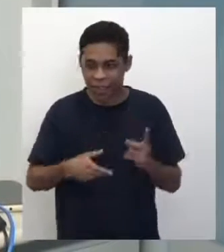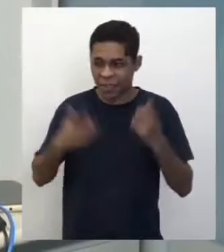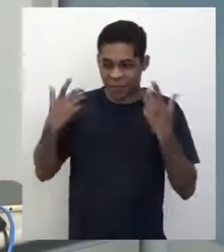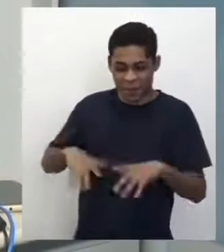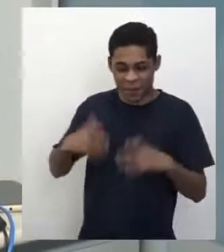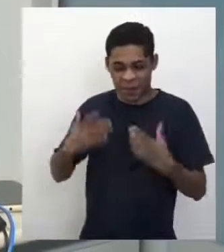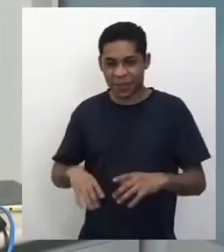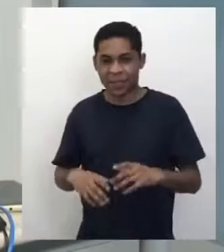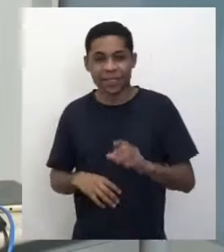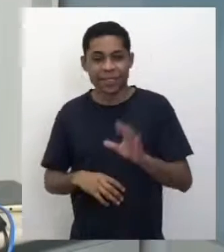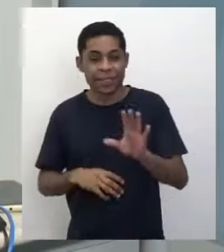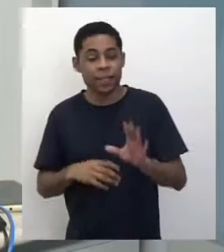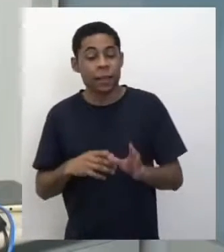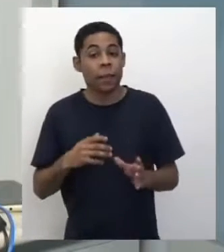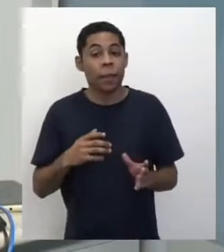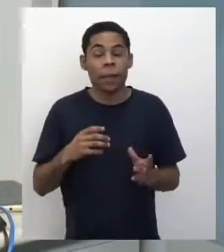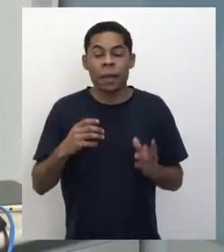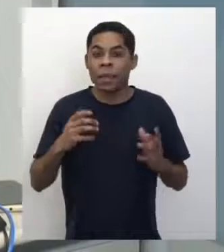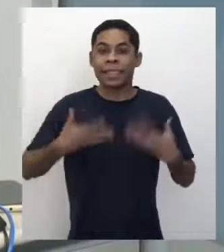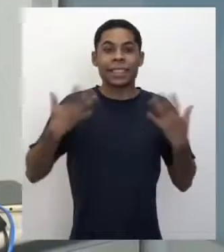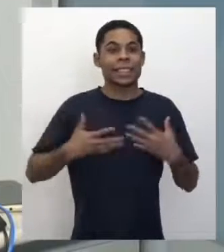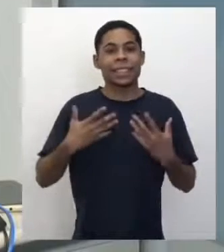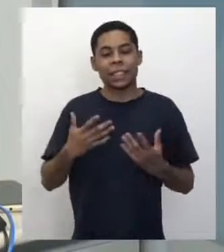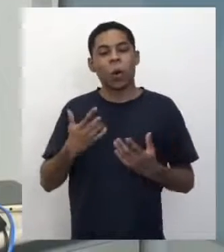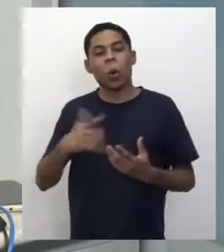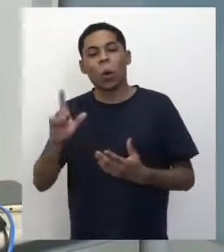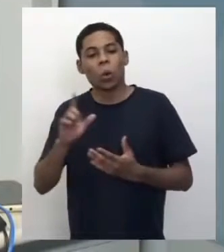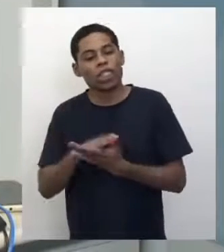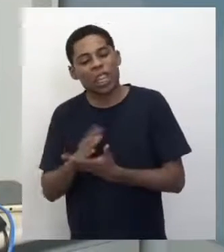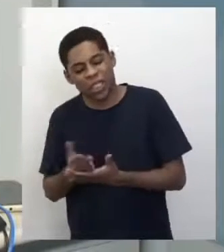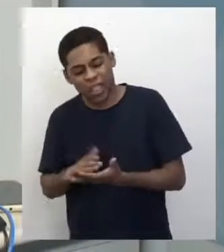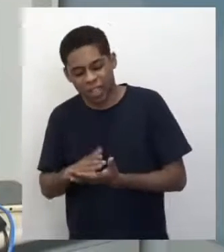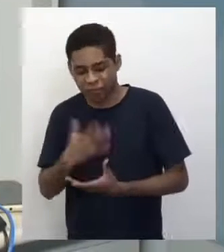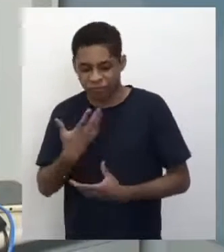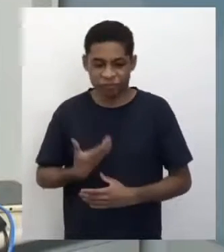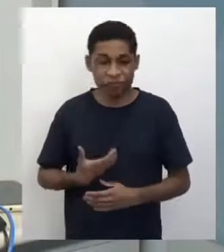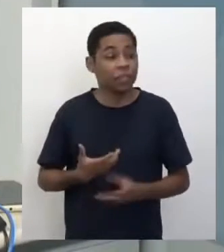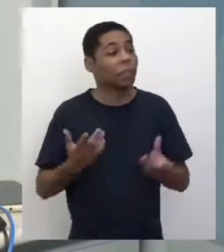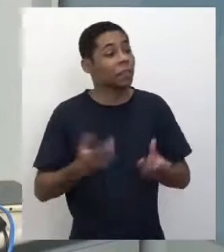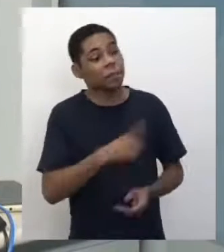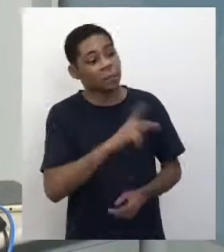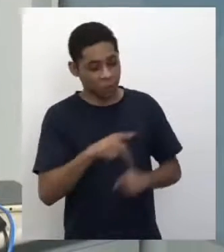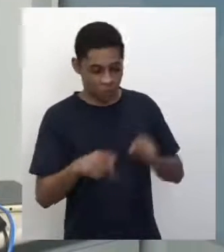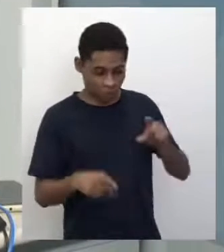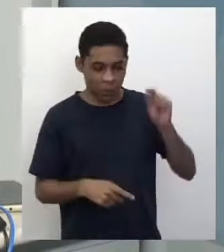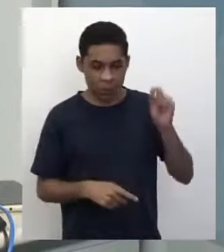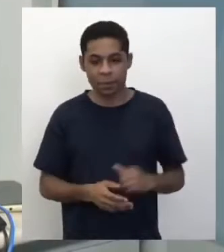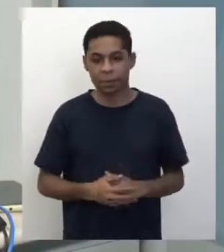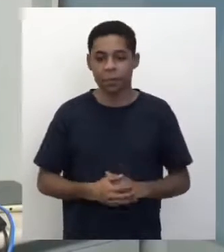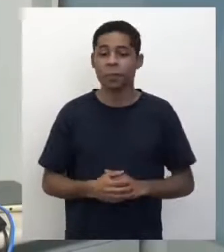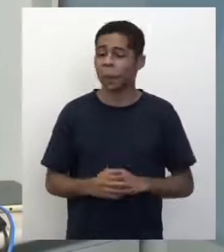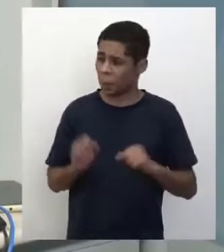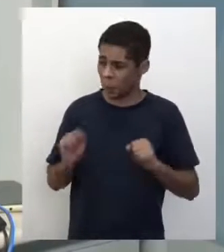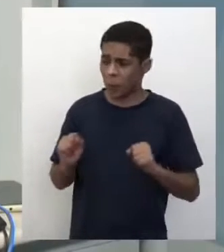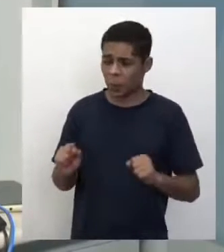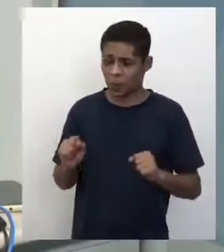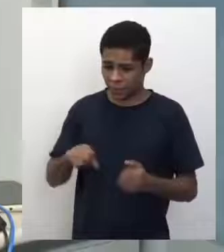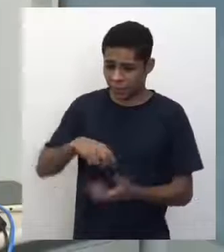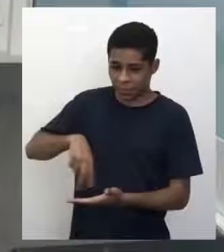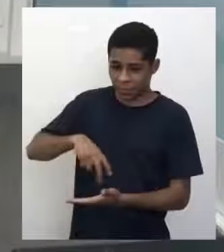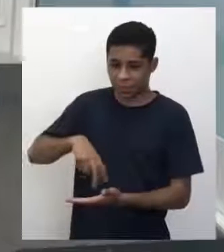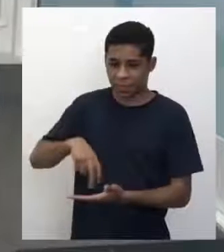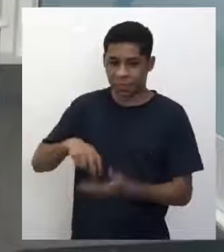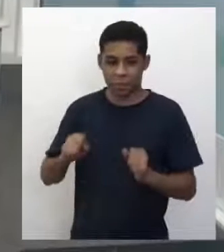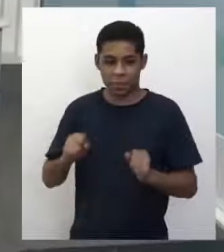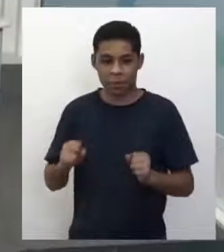Empolgado, chateado. E aí, qual vai? Bom, escolhe, vai. Pode ser dançando...